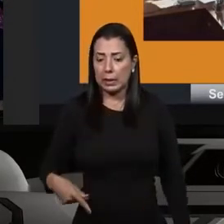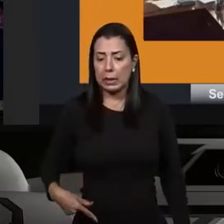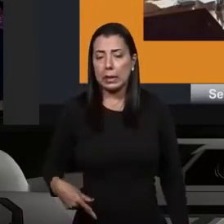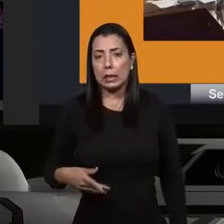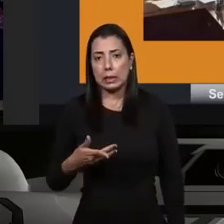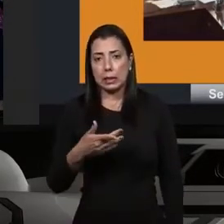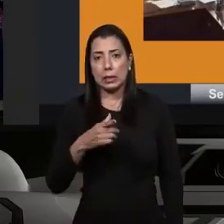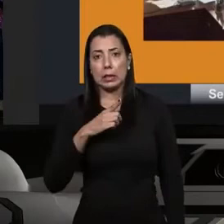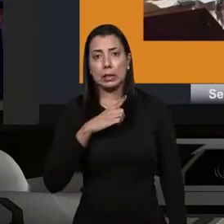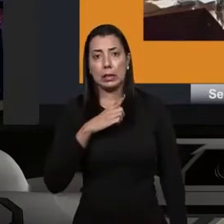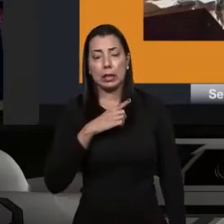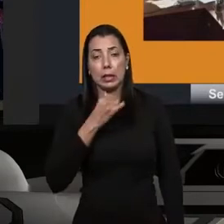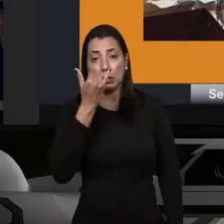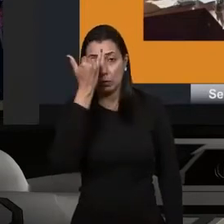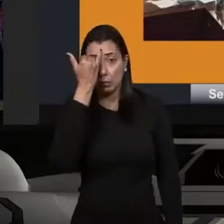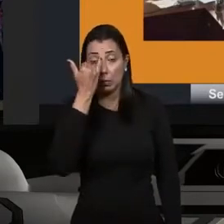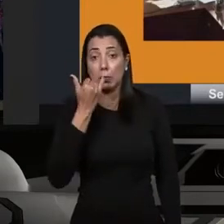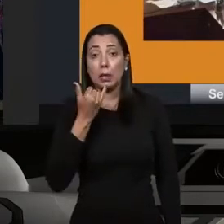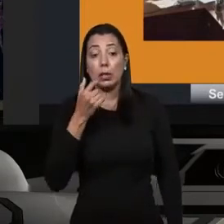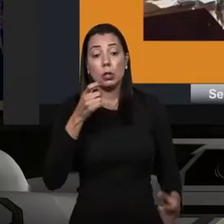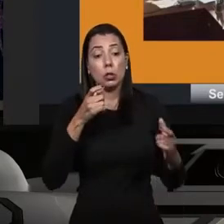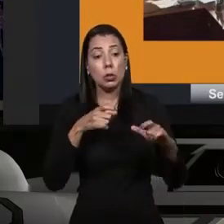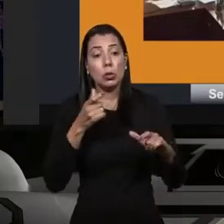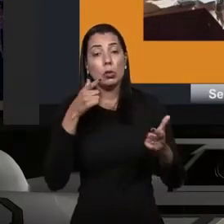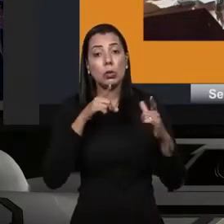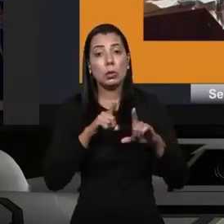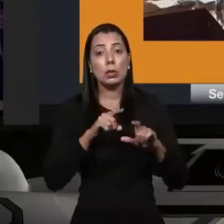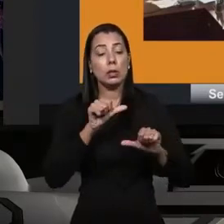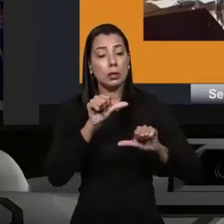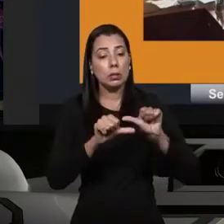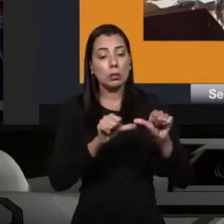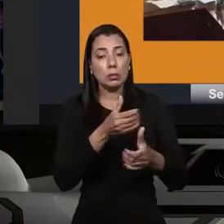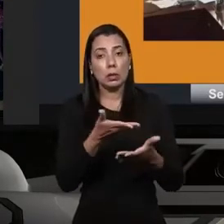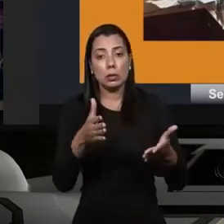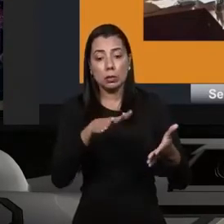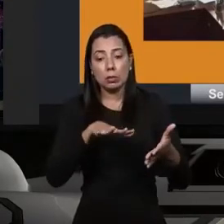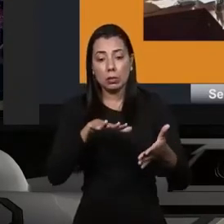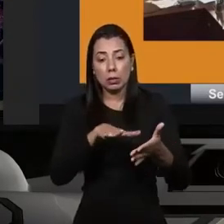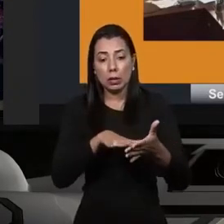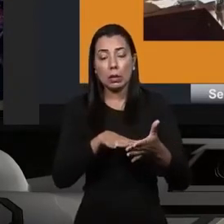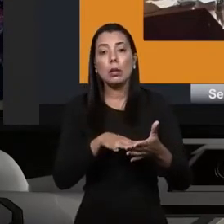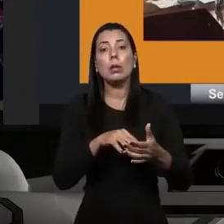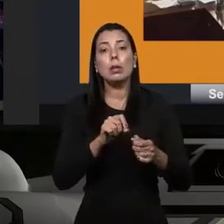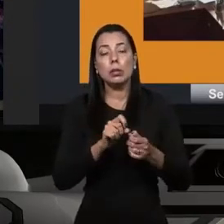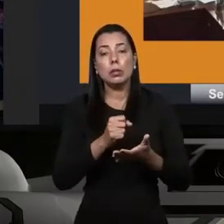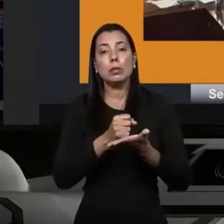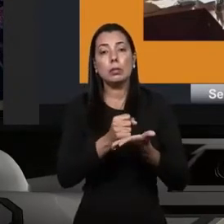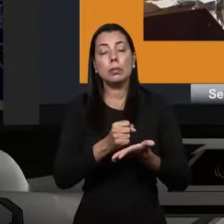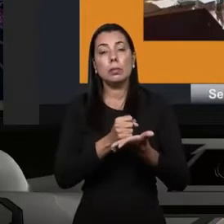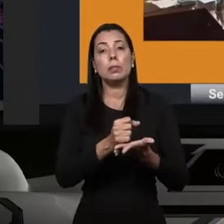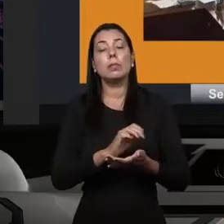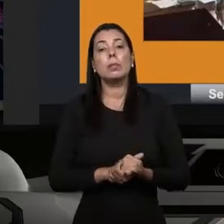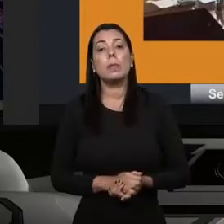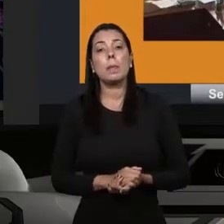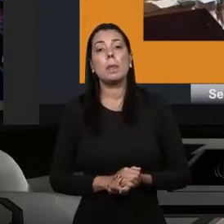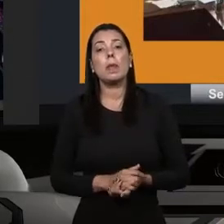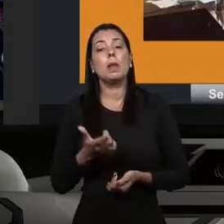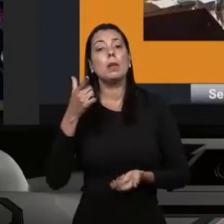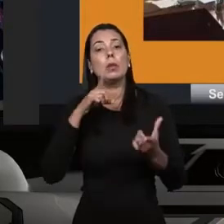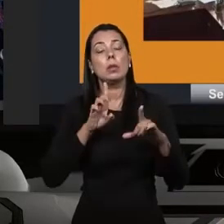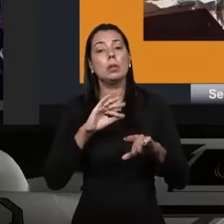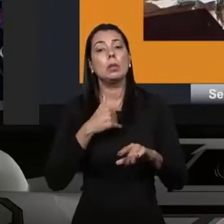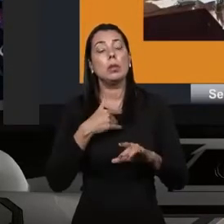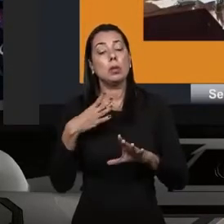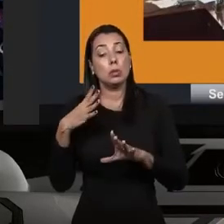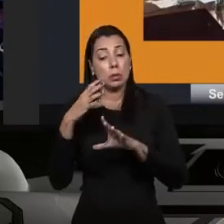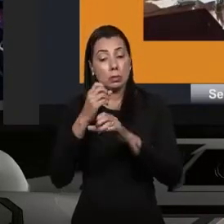gente tem uma imagem de como a gente consegue transformar esses espaços em espaços colaborativos. A conquista do nosso